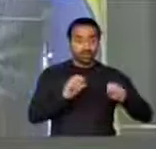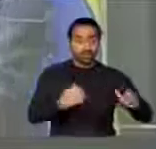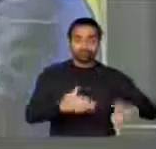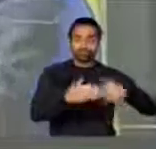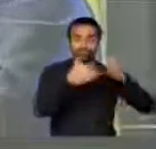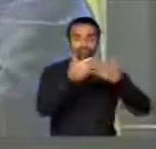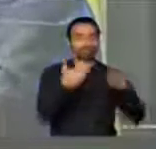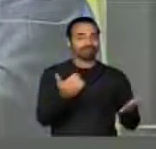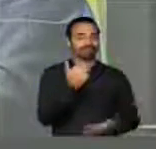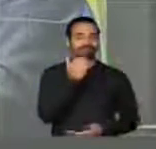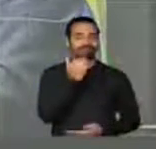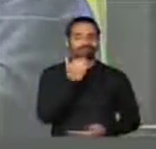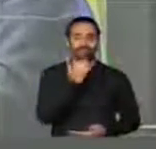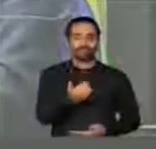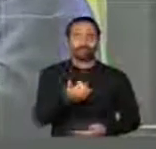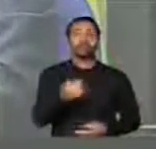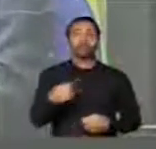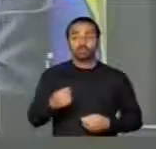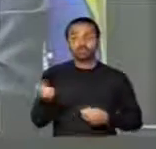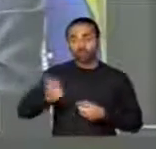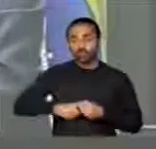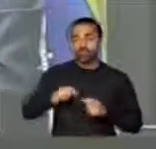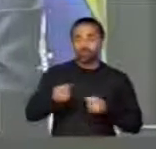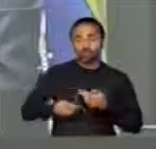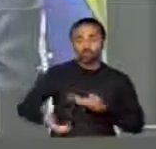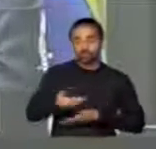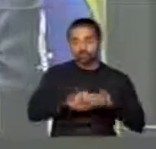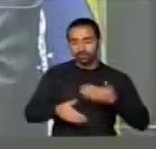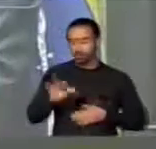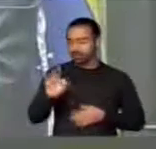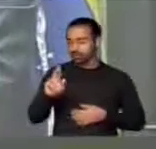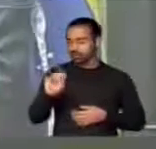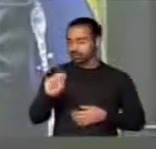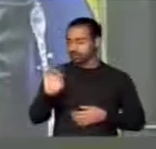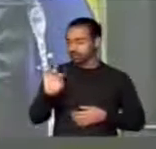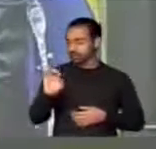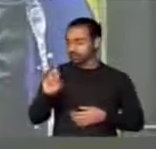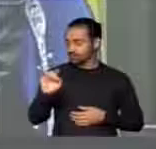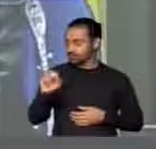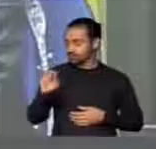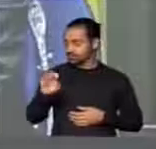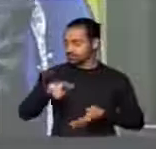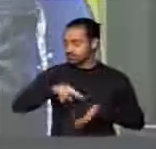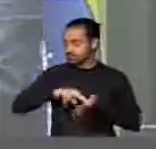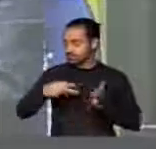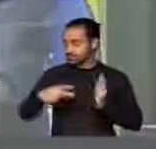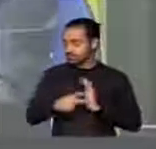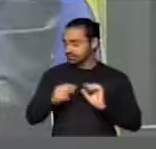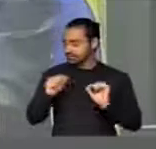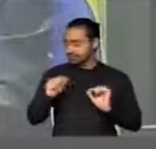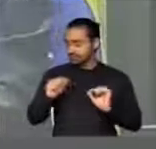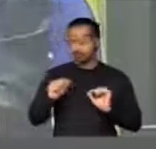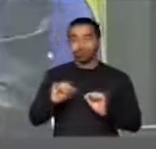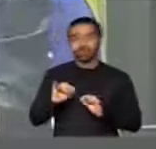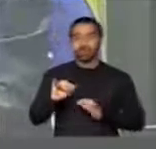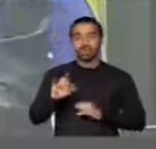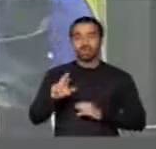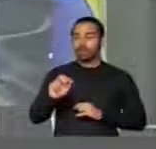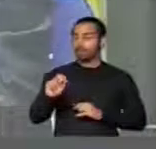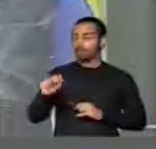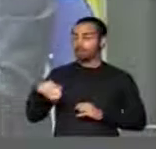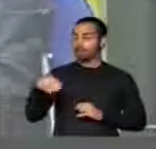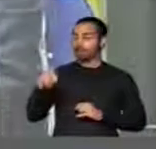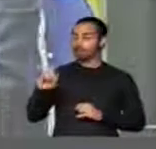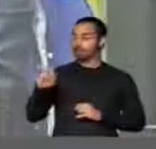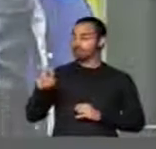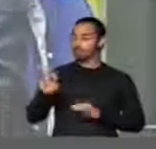recupere o sentido de uma campanha de fraternidade, que quer dizer, sobretudo, de irmandade, que